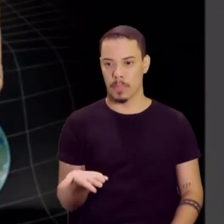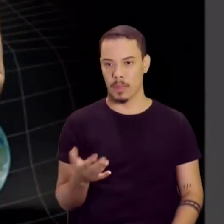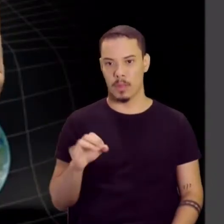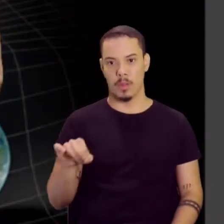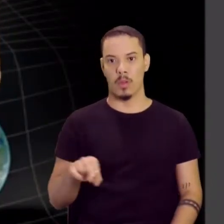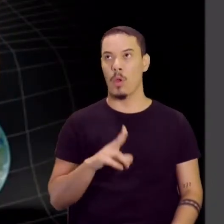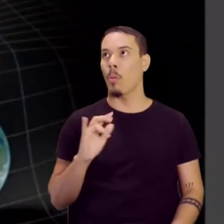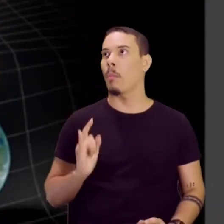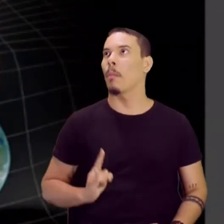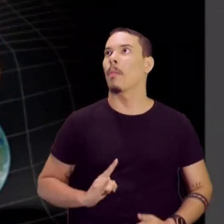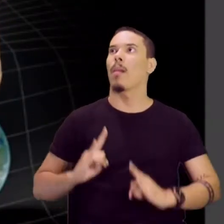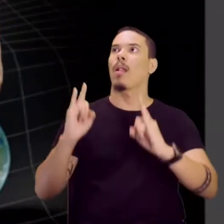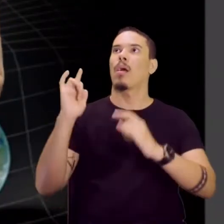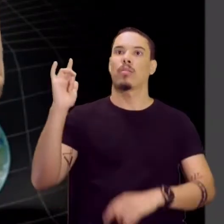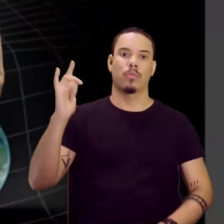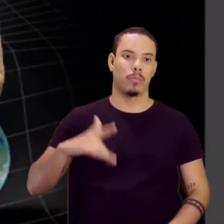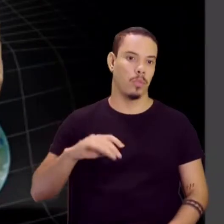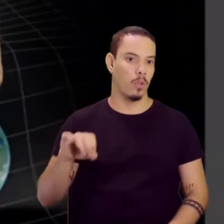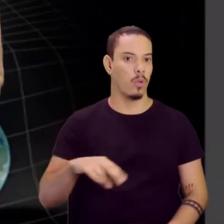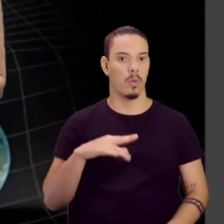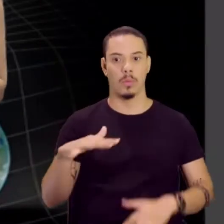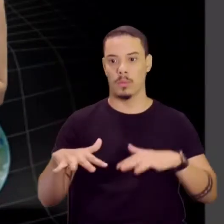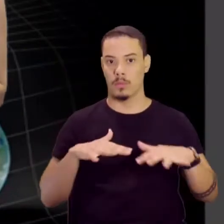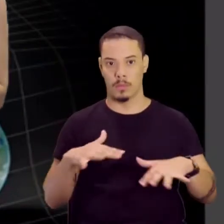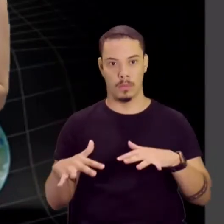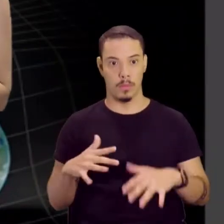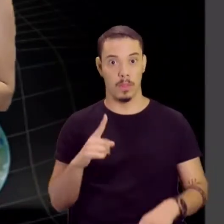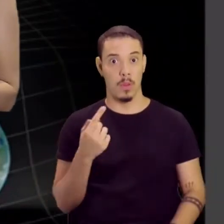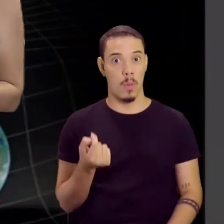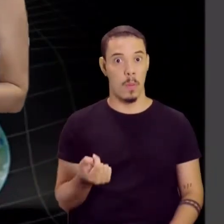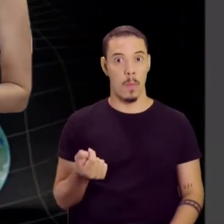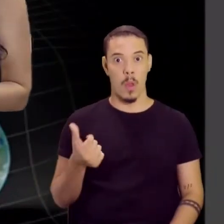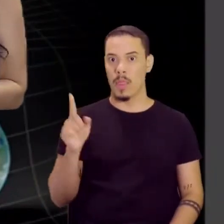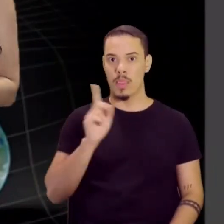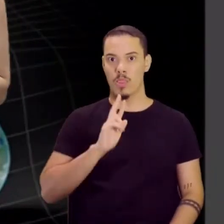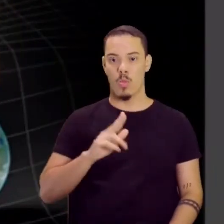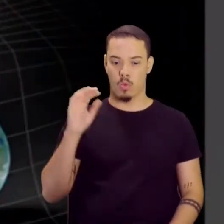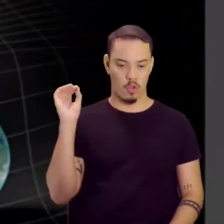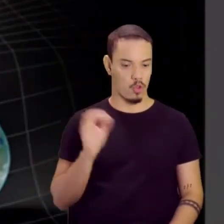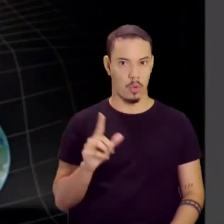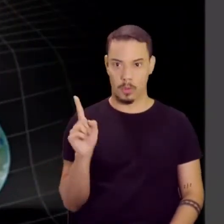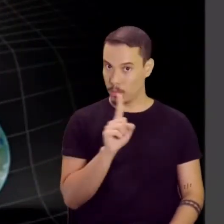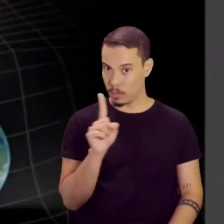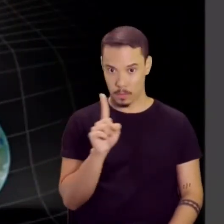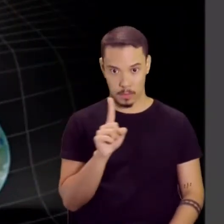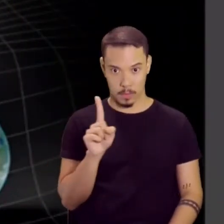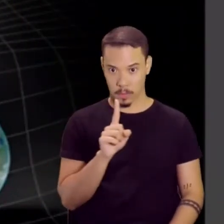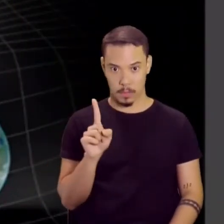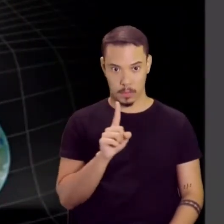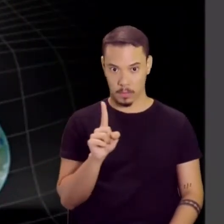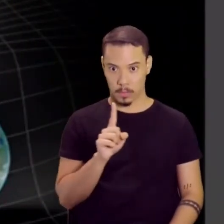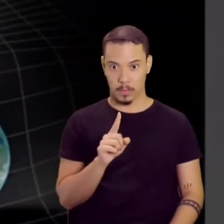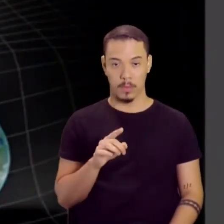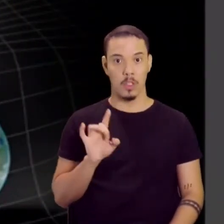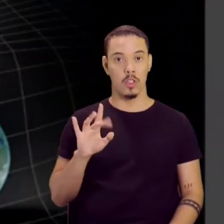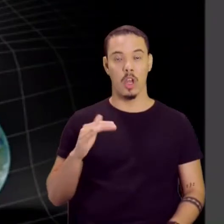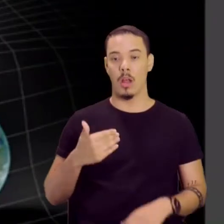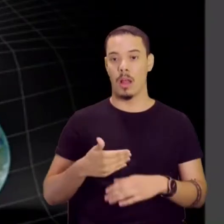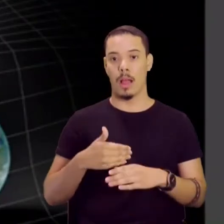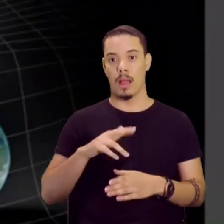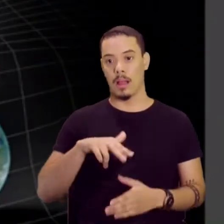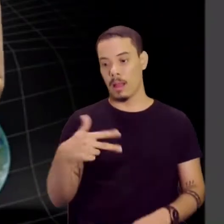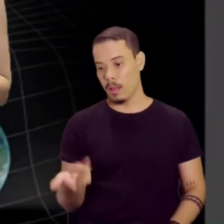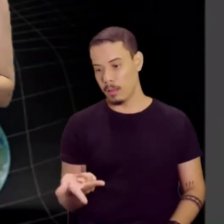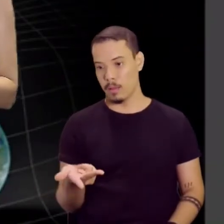de um prédio, ou que esteja nesse movimento... E isso é uma moeda sem ser lançada, só abandonada. Se você aumentar, você aumenta essa... se eu fizer